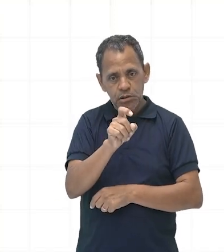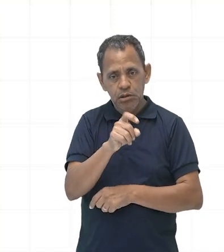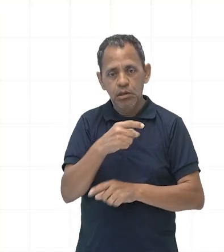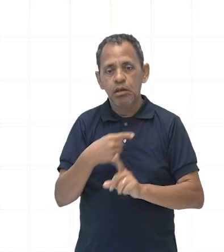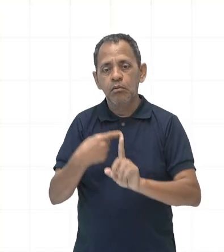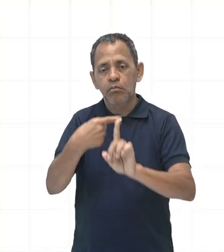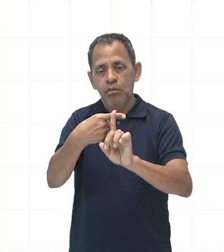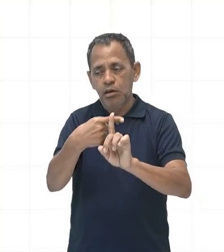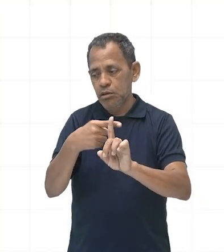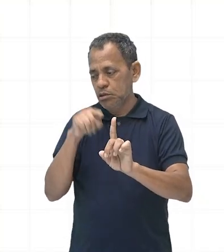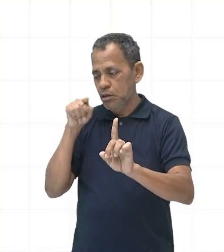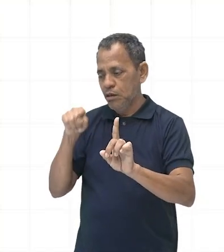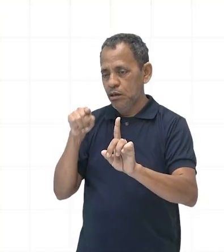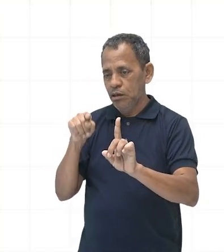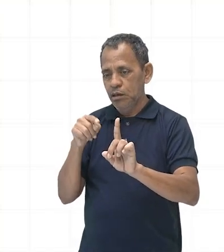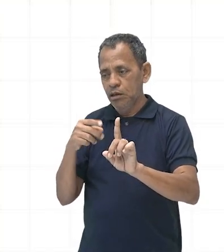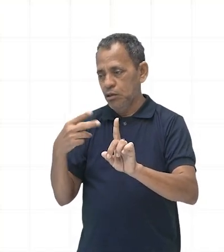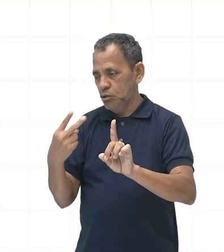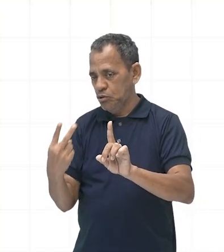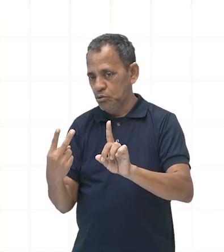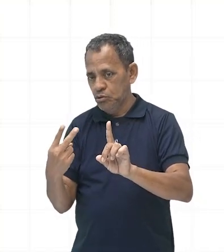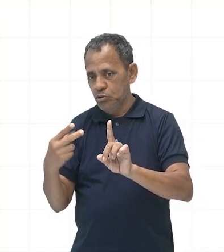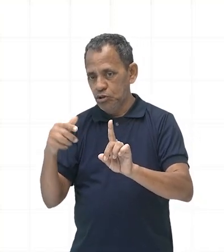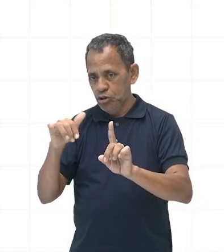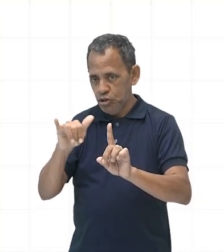mais o segundo, 2y,